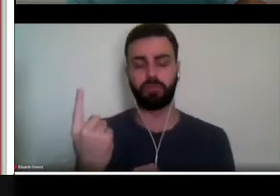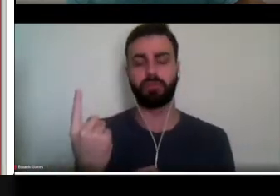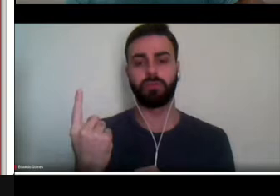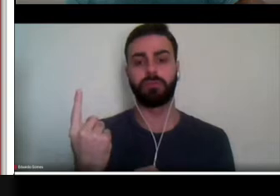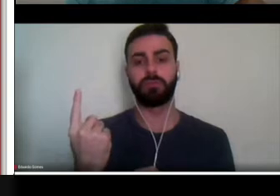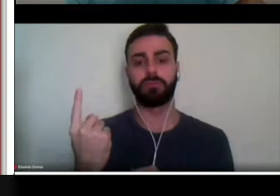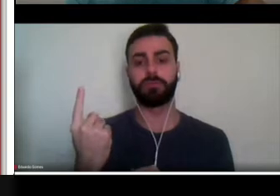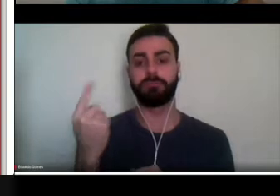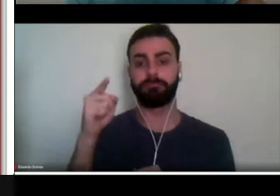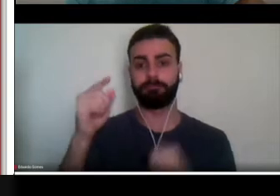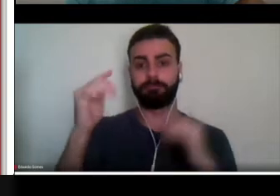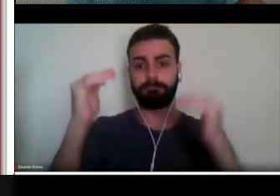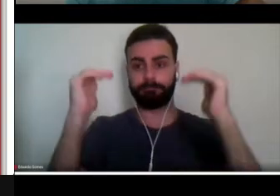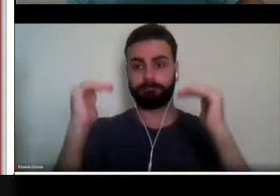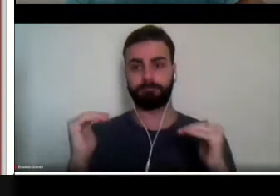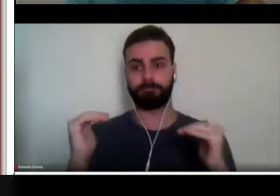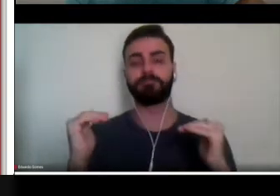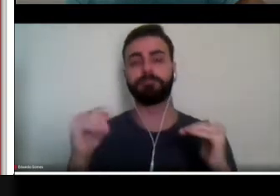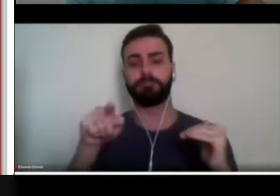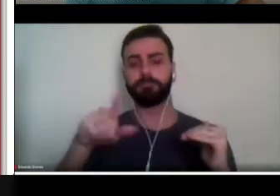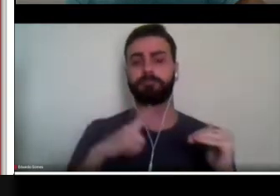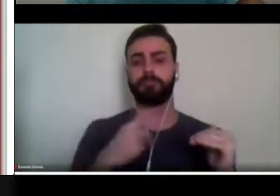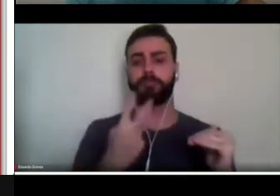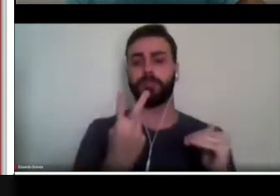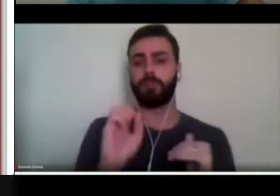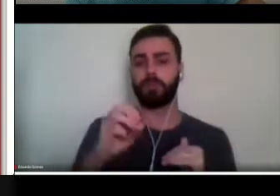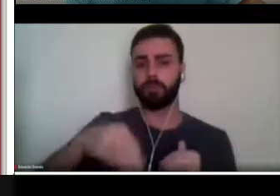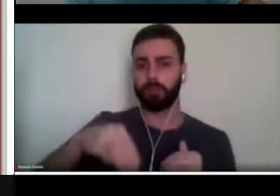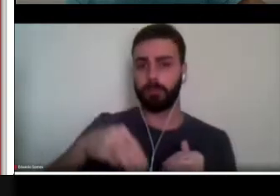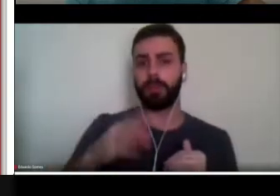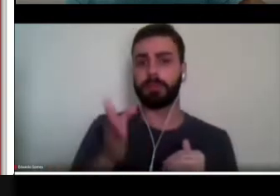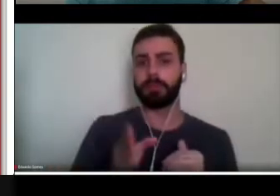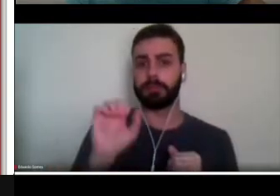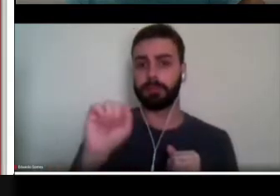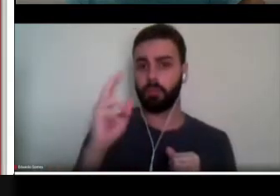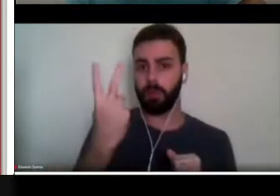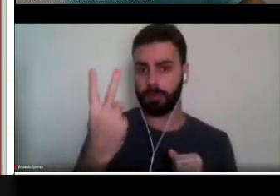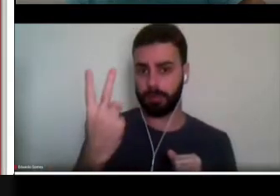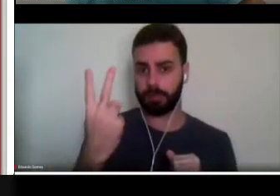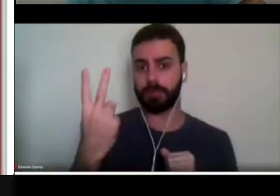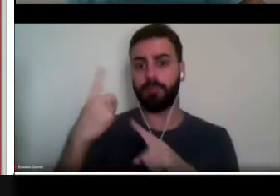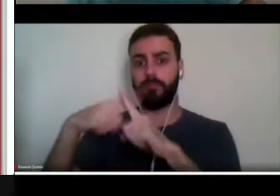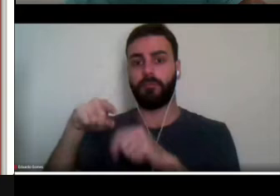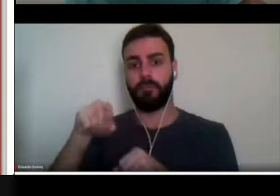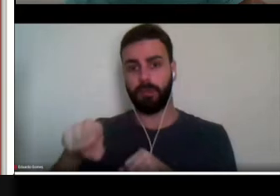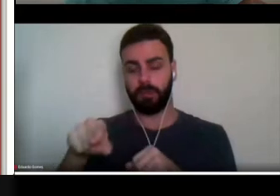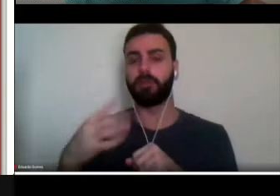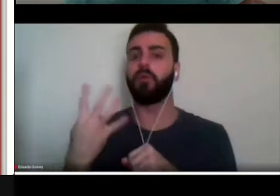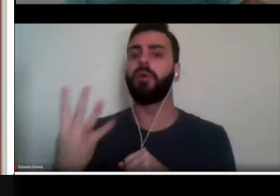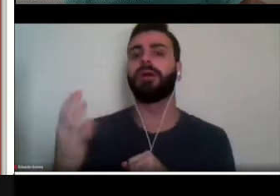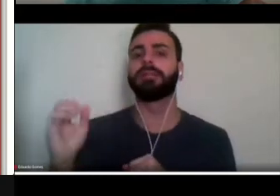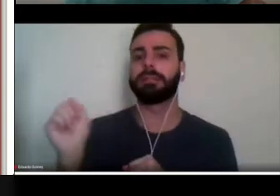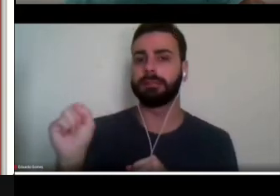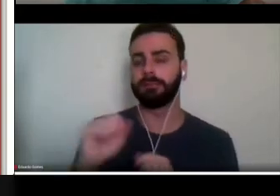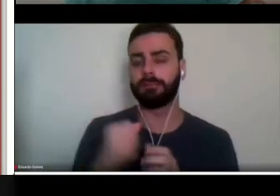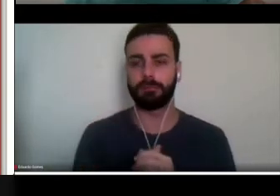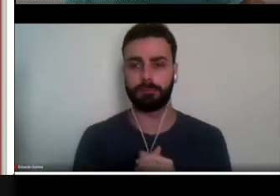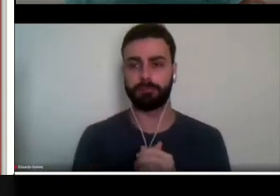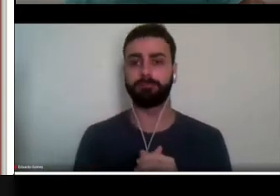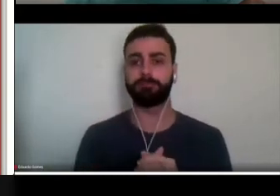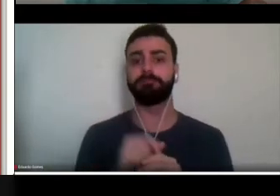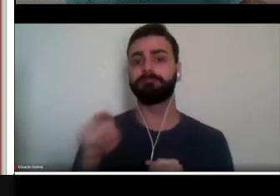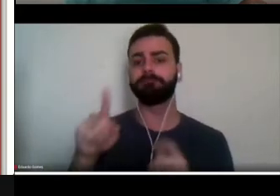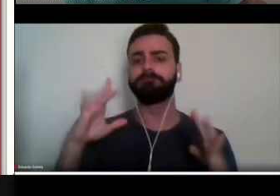20 metros por segundo ao quadrado vezes 4 segundos. Isso aqui dá 80 metros por